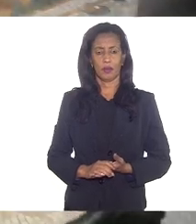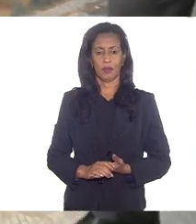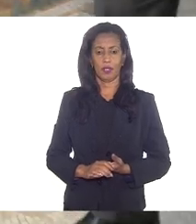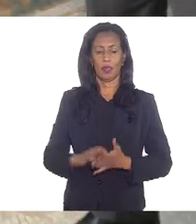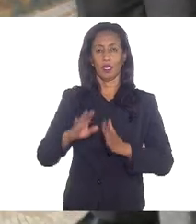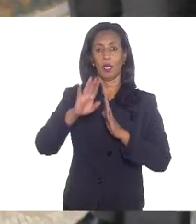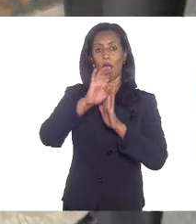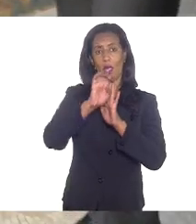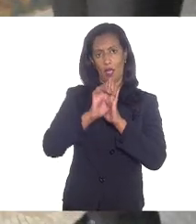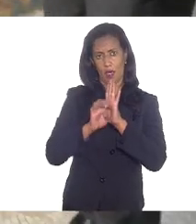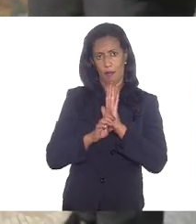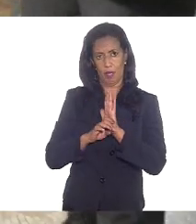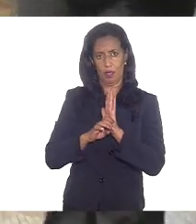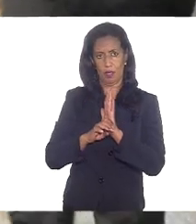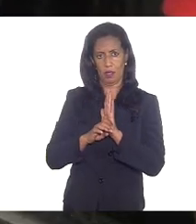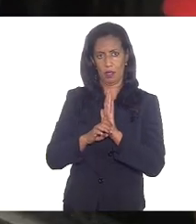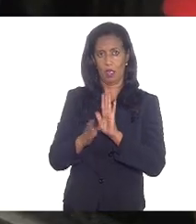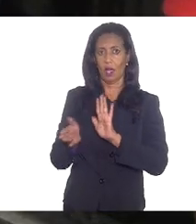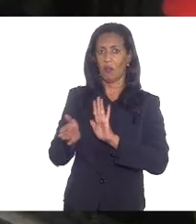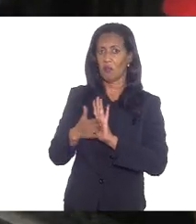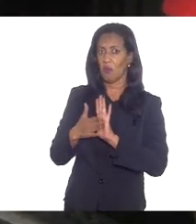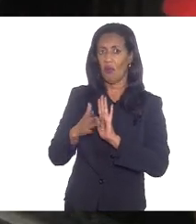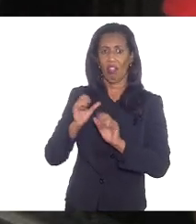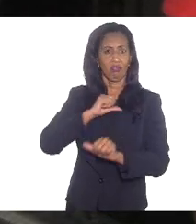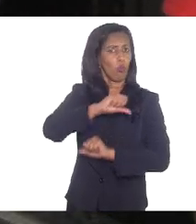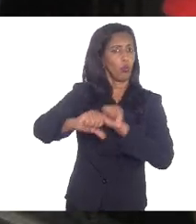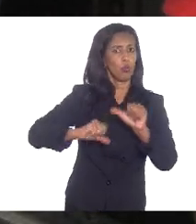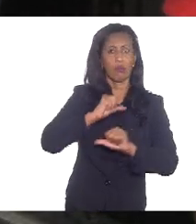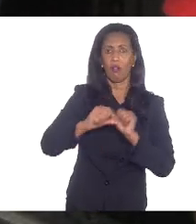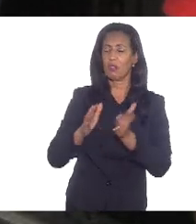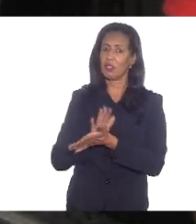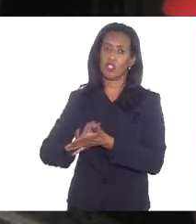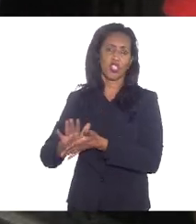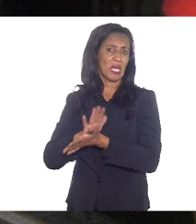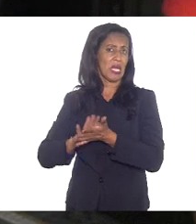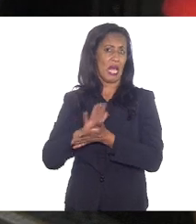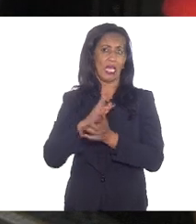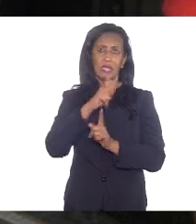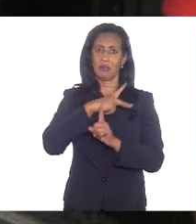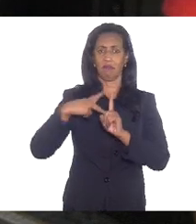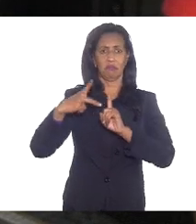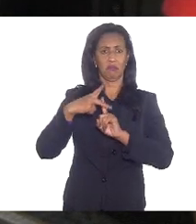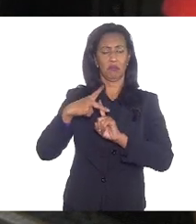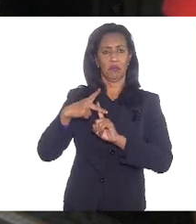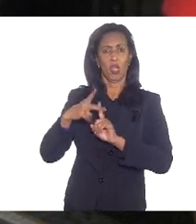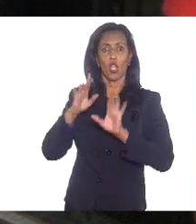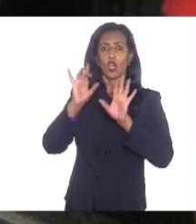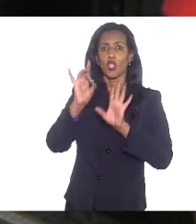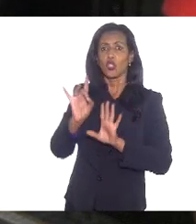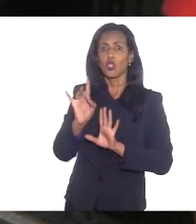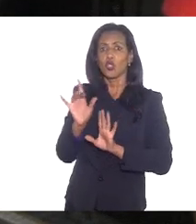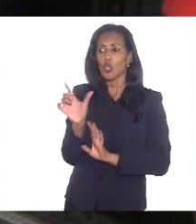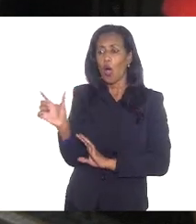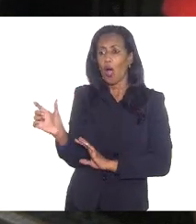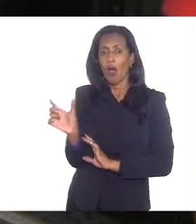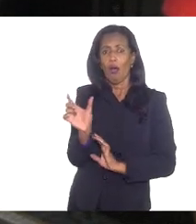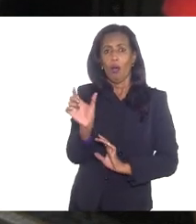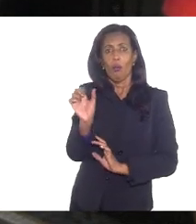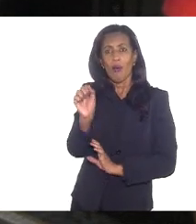a emenda não propõe nenhuma reforma, nenhuma mudança no sistema previdenciário do magistério.